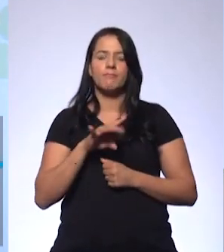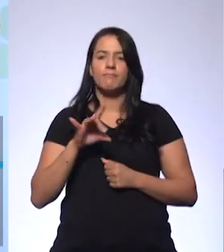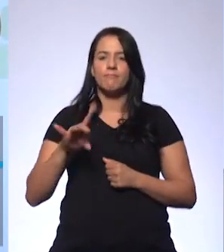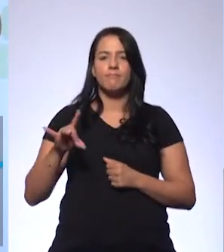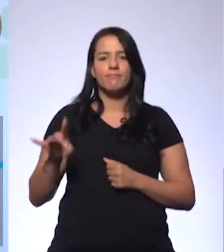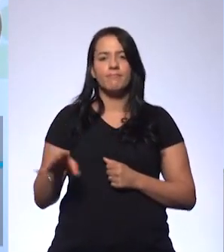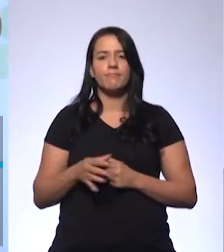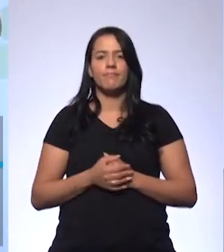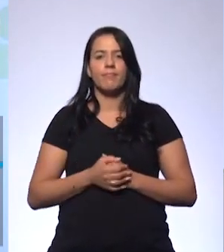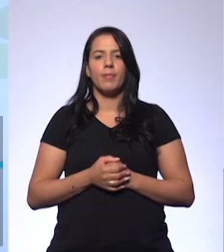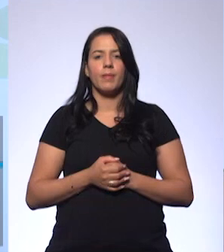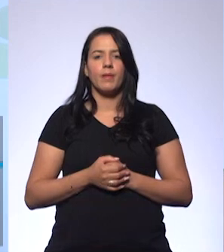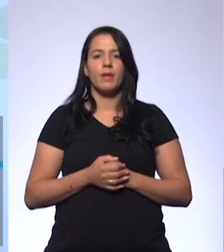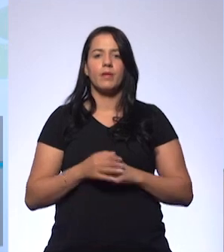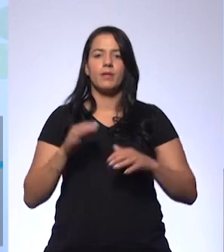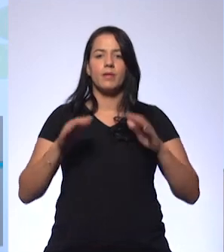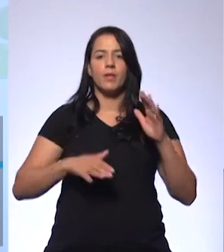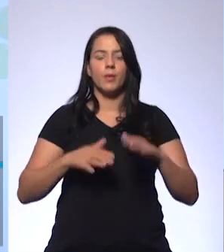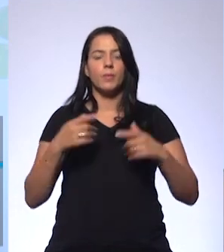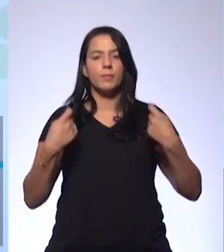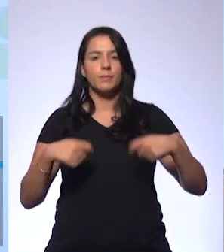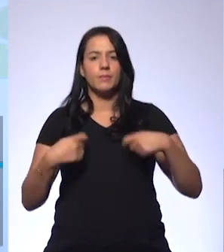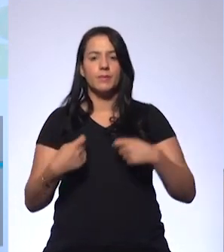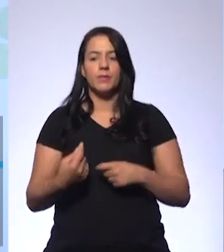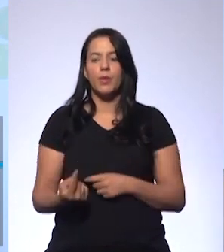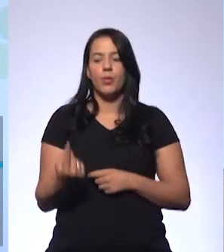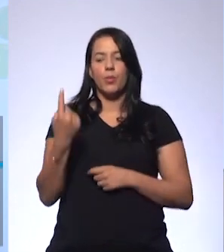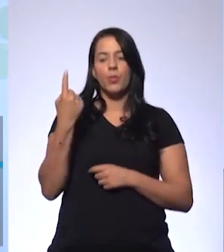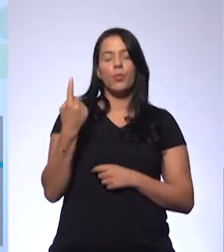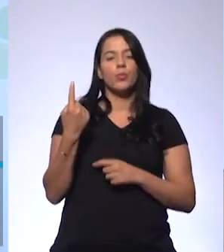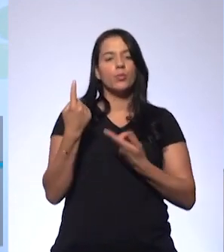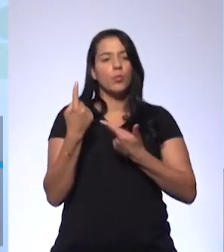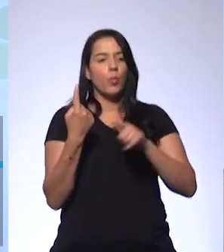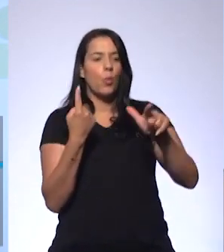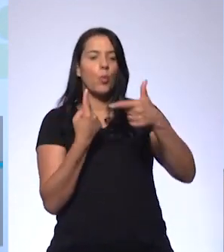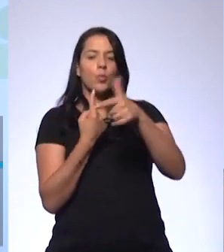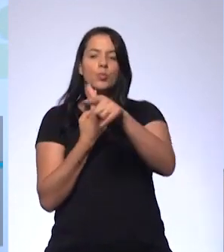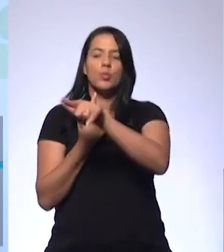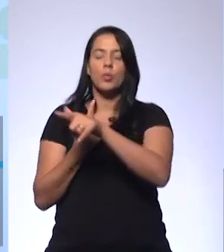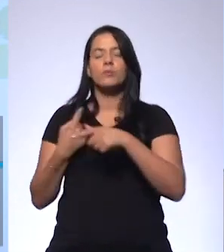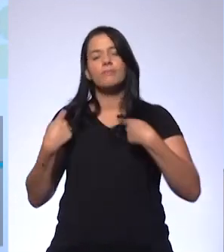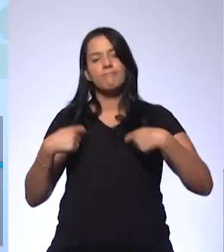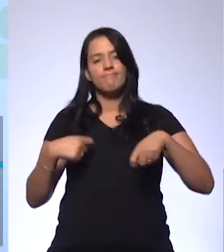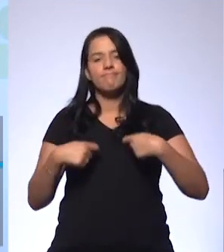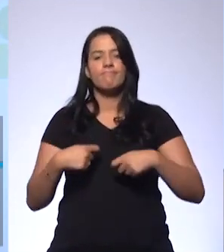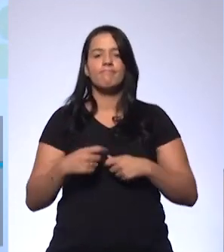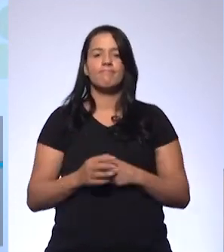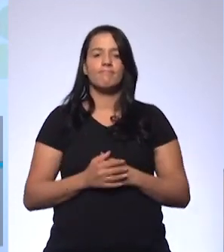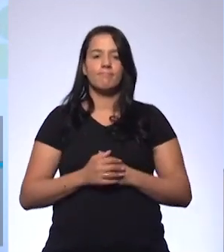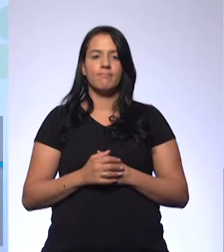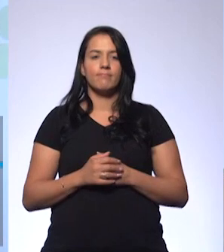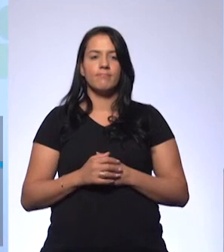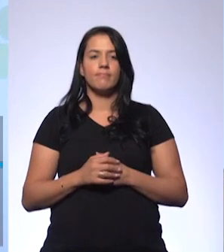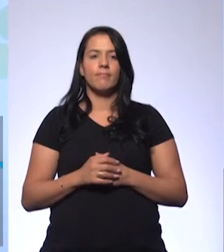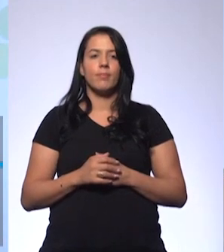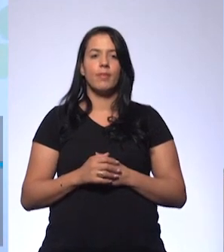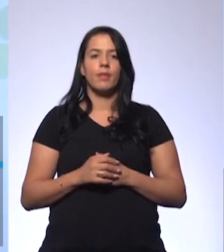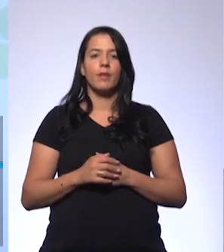simplesmente, existe uma interdependência. Né? Todos os seres vivos dependem um dos outros e também